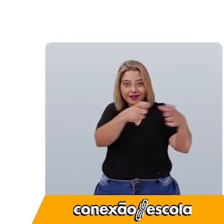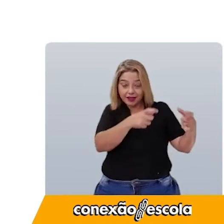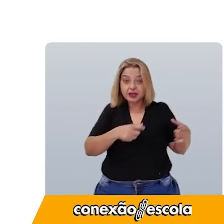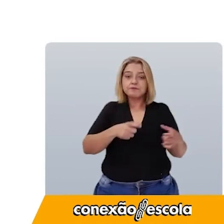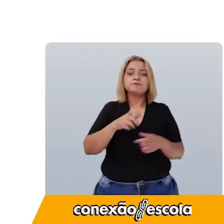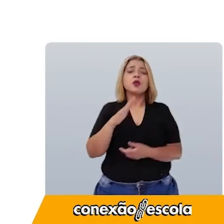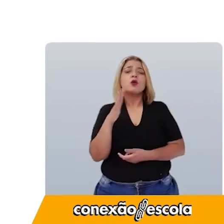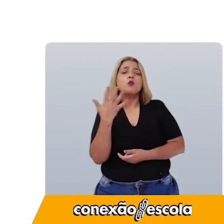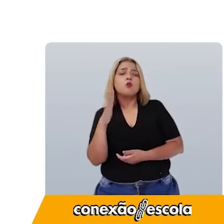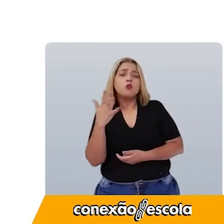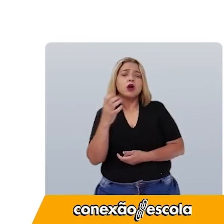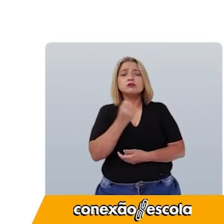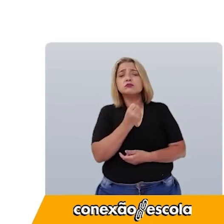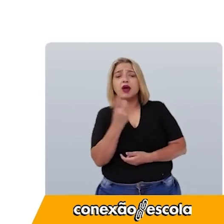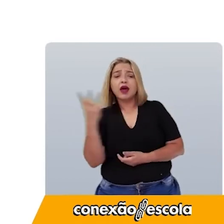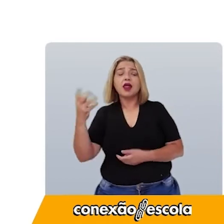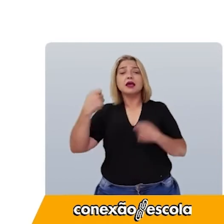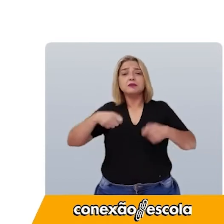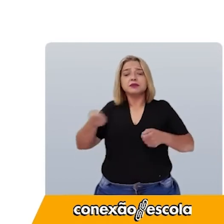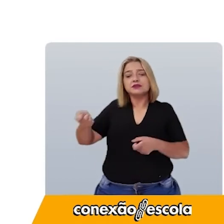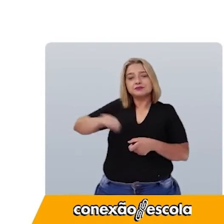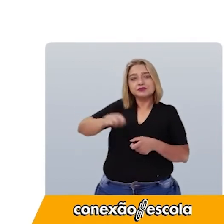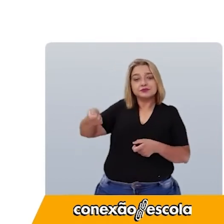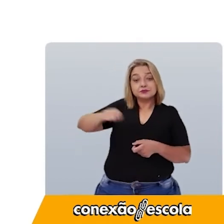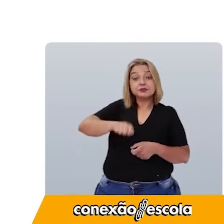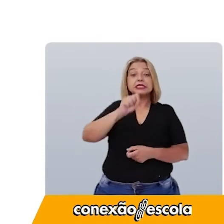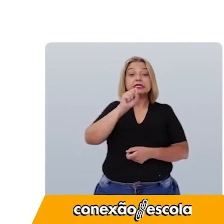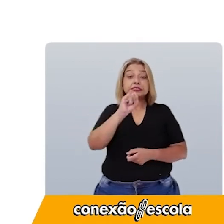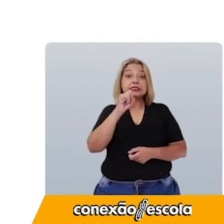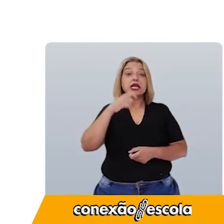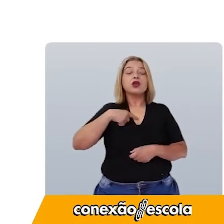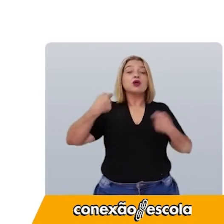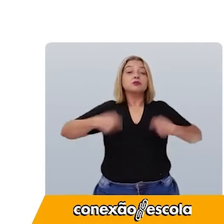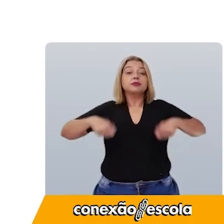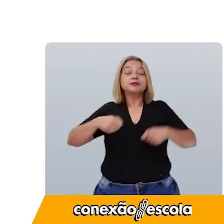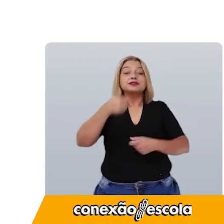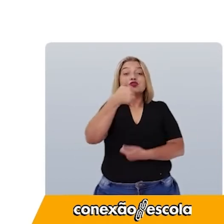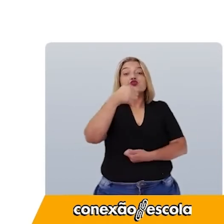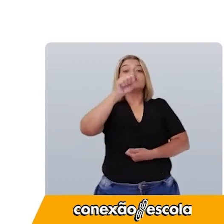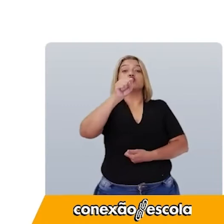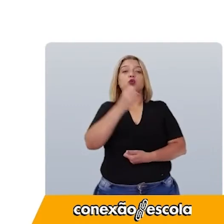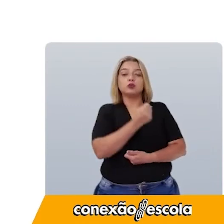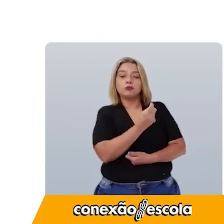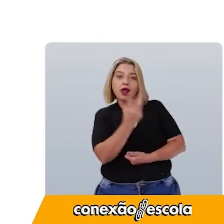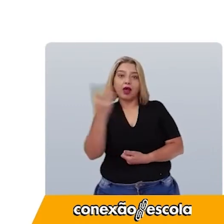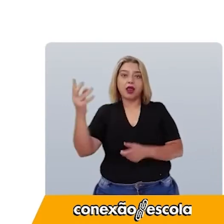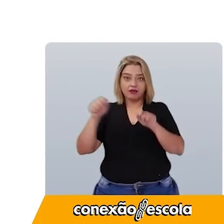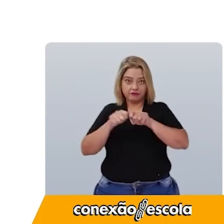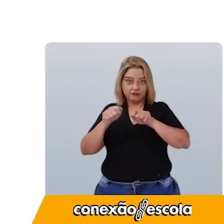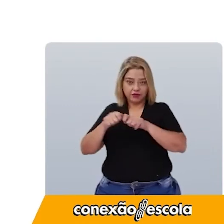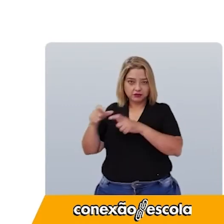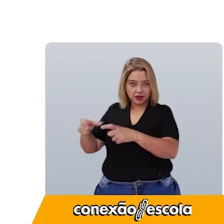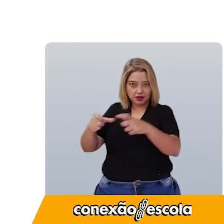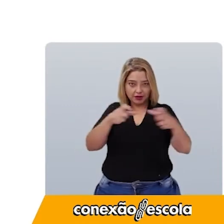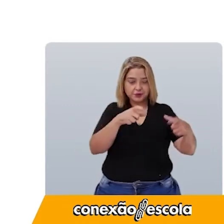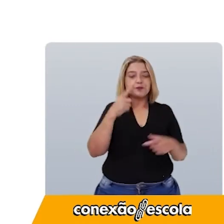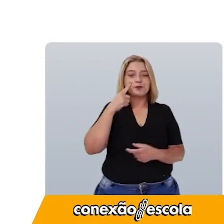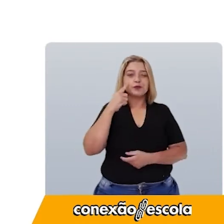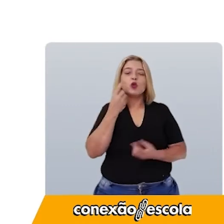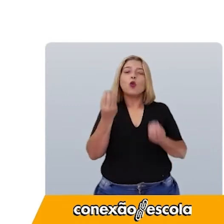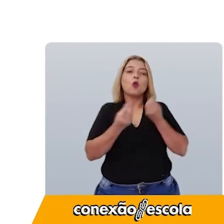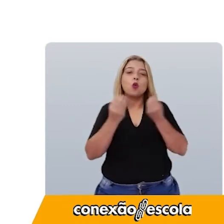para fazer 18 porções? Vamos usar razão para resolver esse problema. A razão é